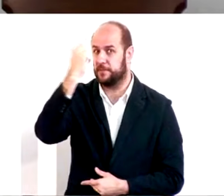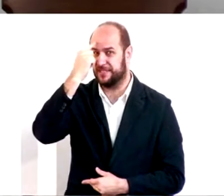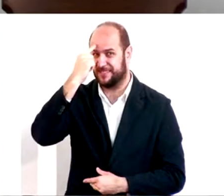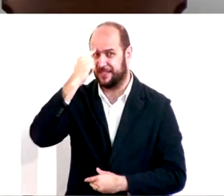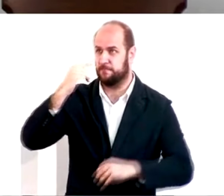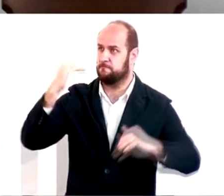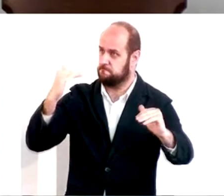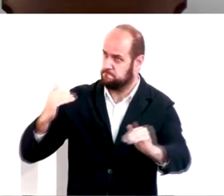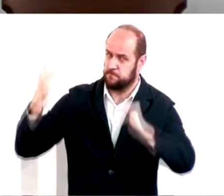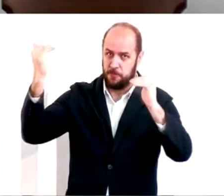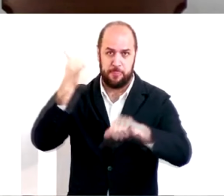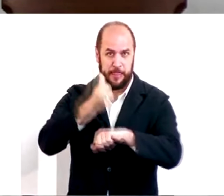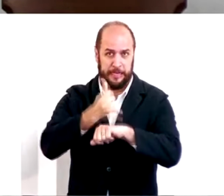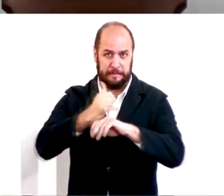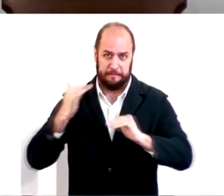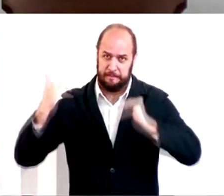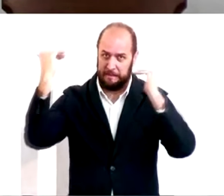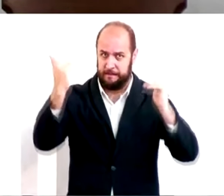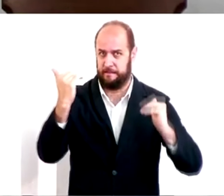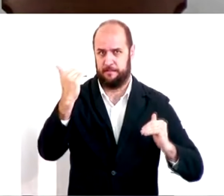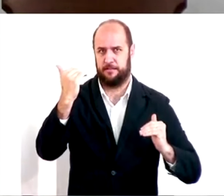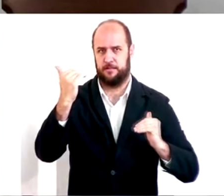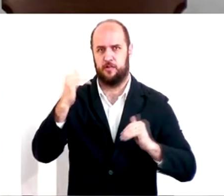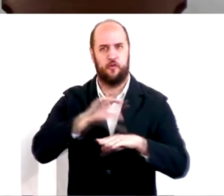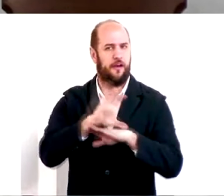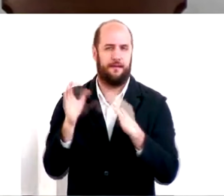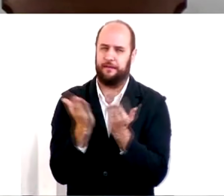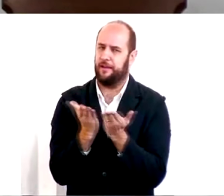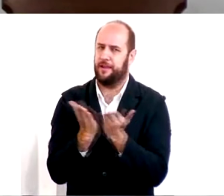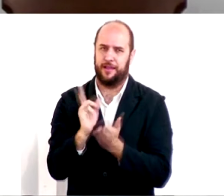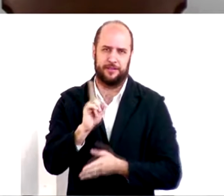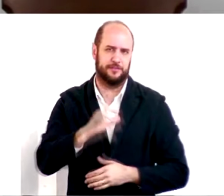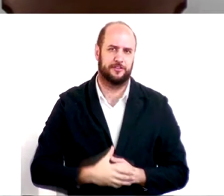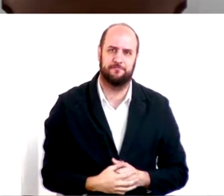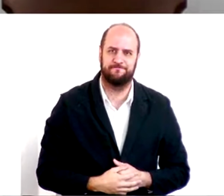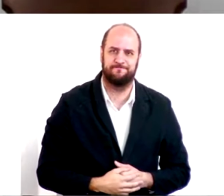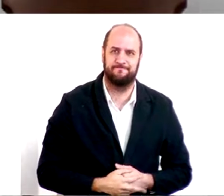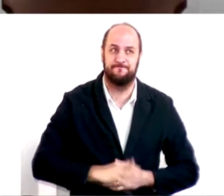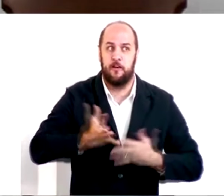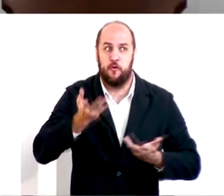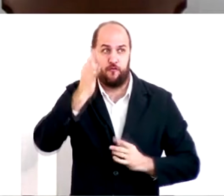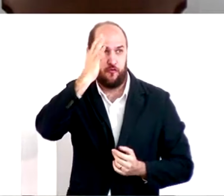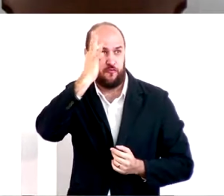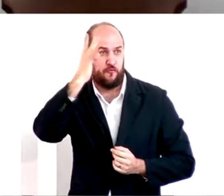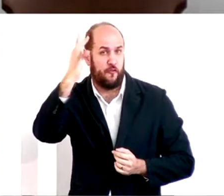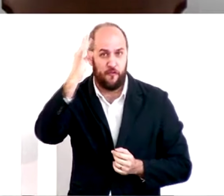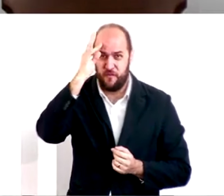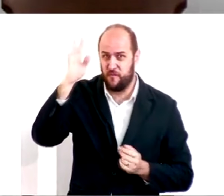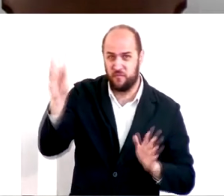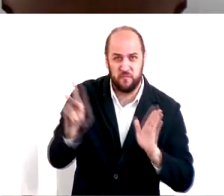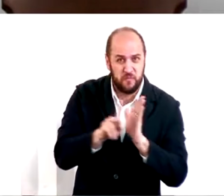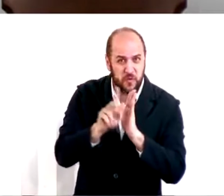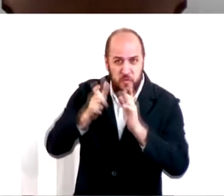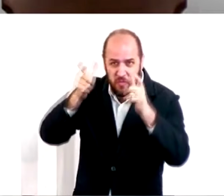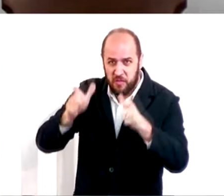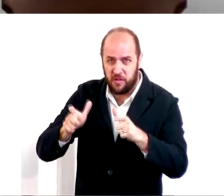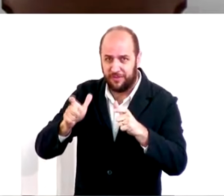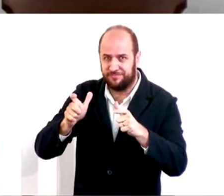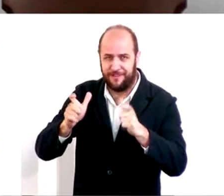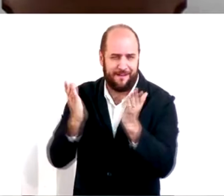os sistemas sociais, econômicos, filosóficos da época não eram cristãos, como